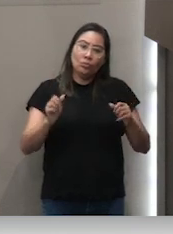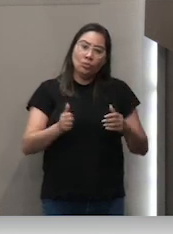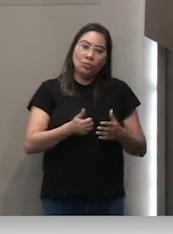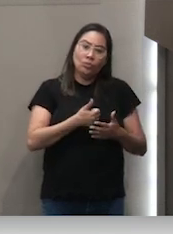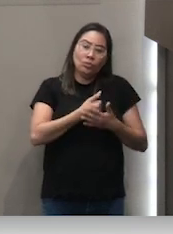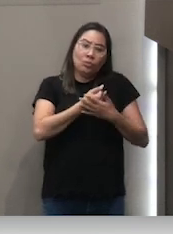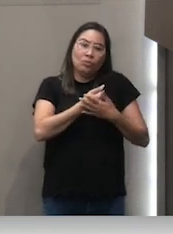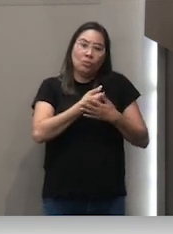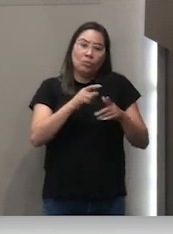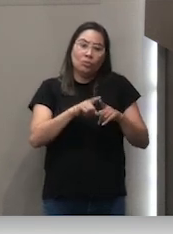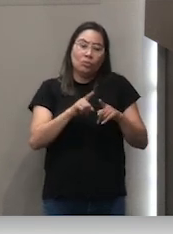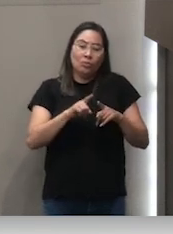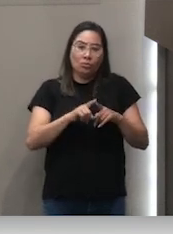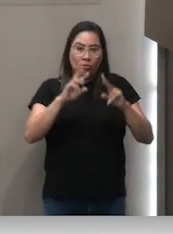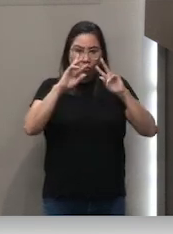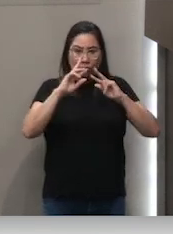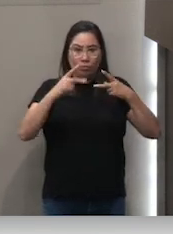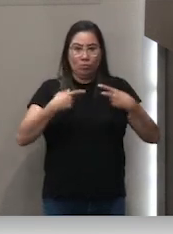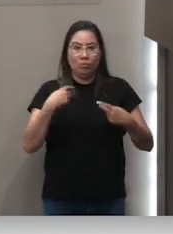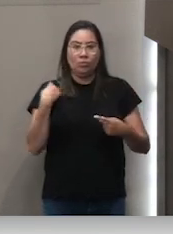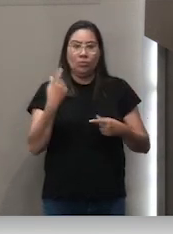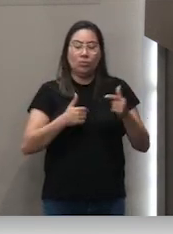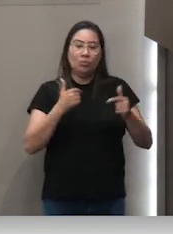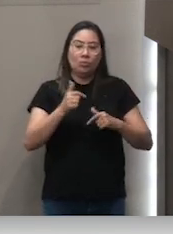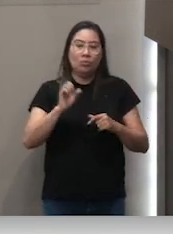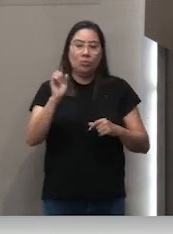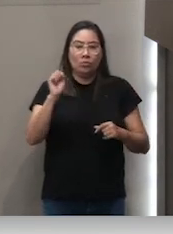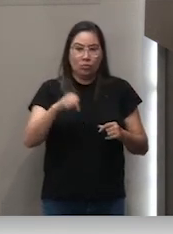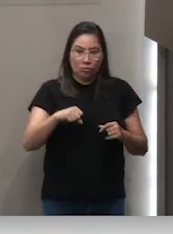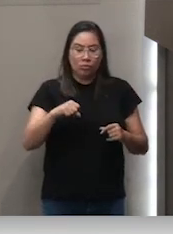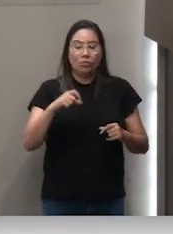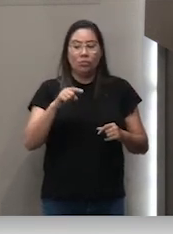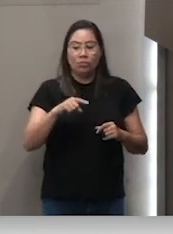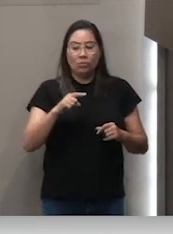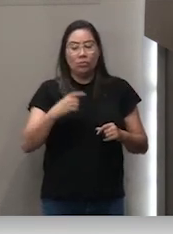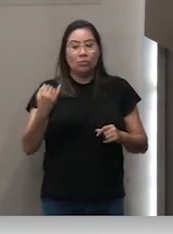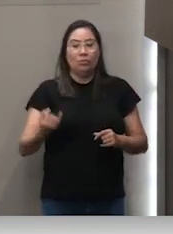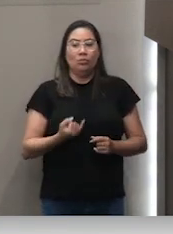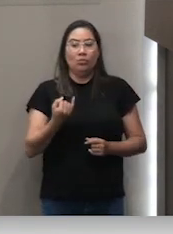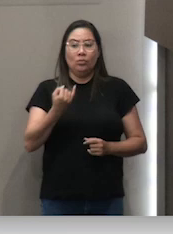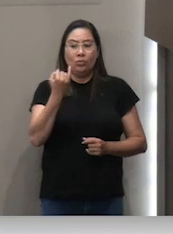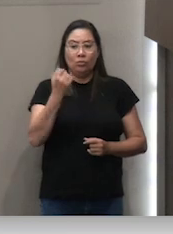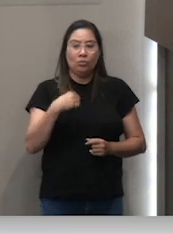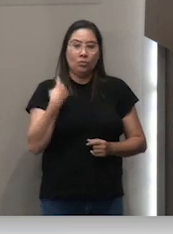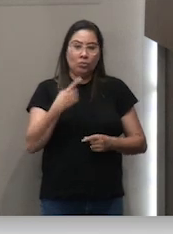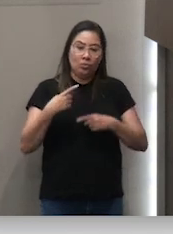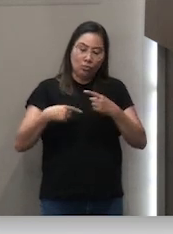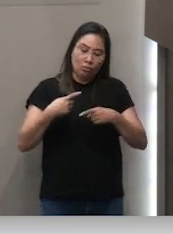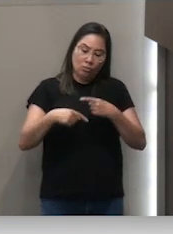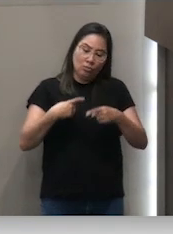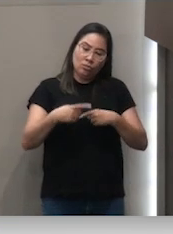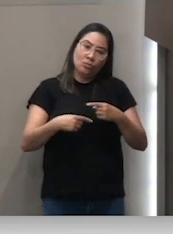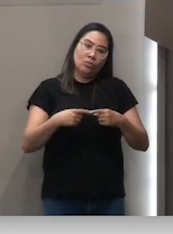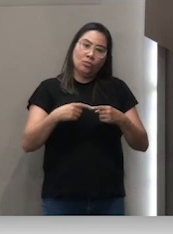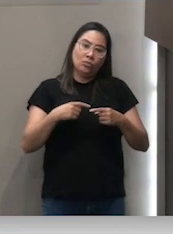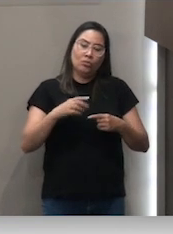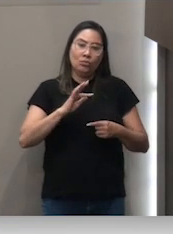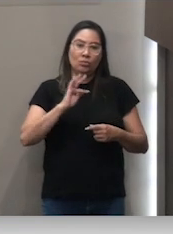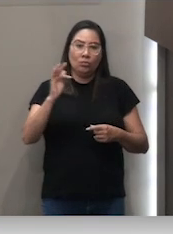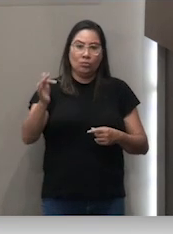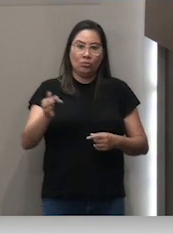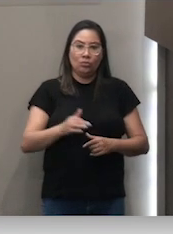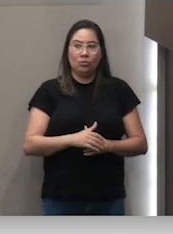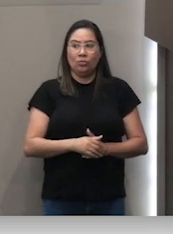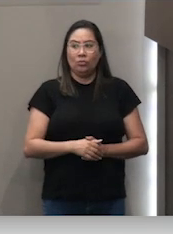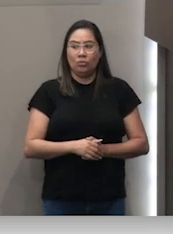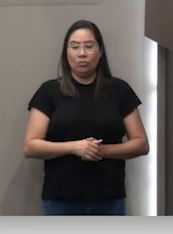pela singularidade. Nós vamos estar trabalhando, sim, e isso vai ser importantíssimo para as gerações futuras. Né? Diz-me